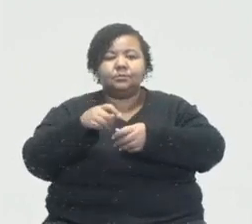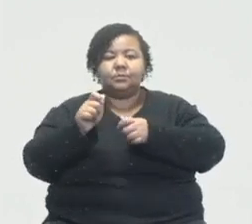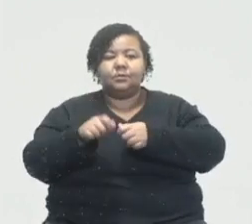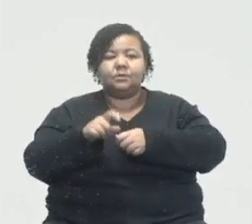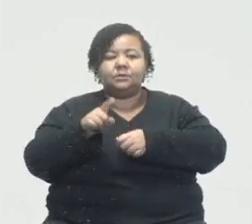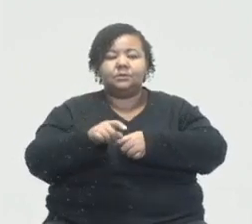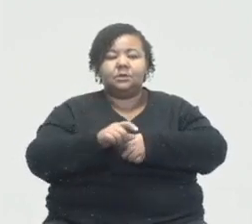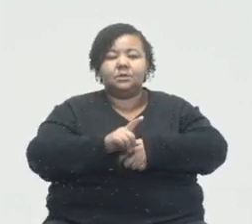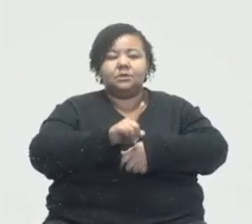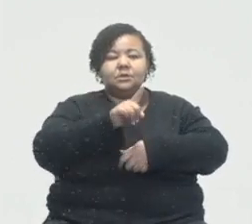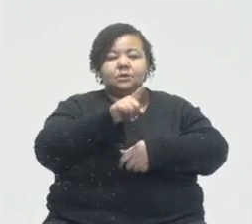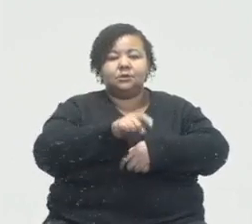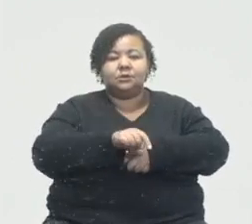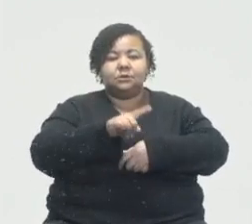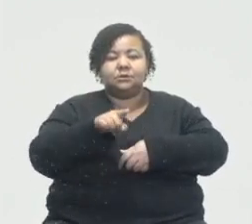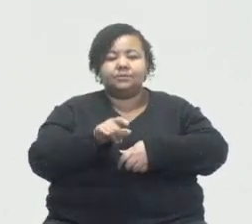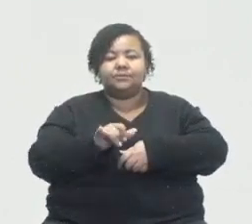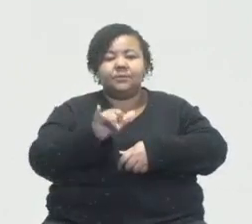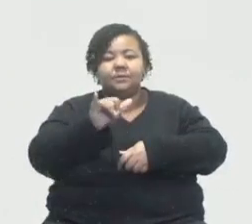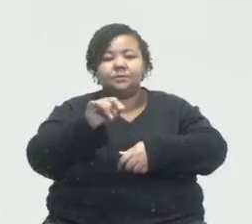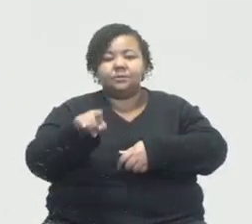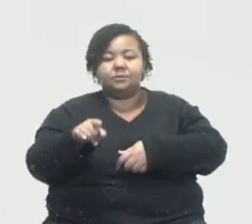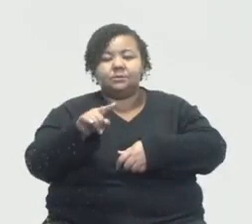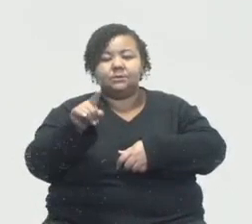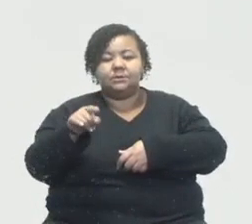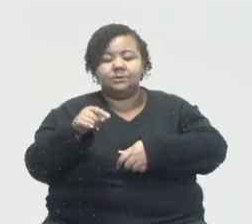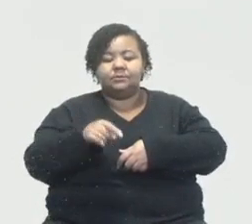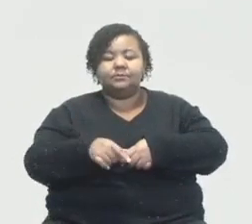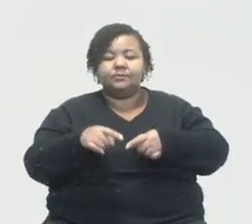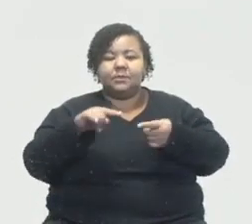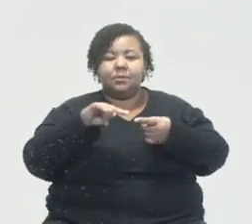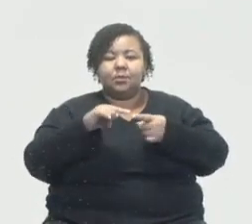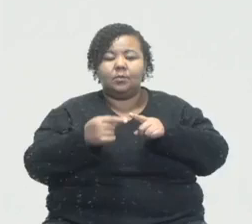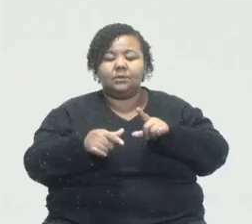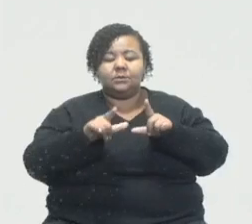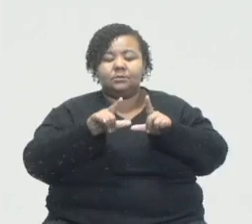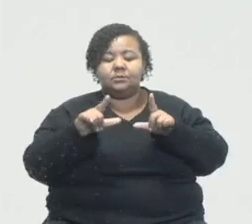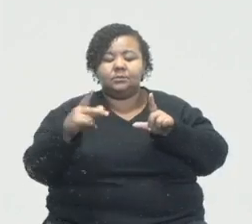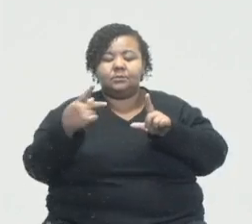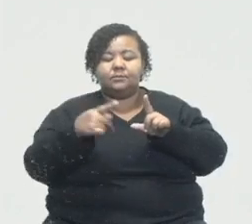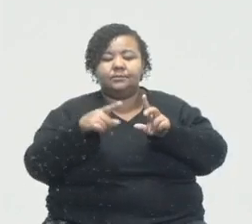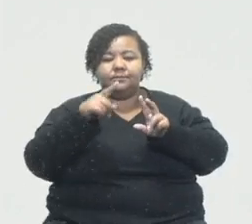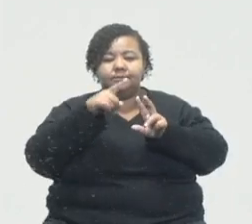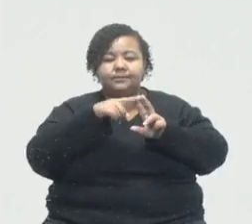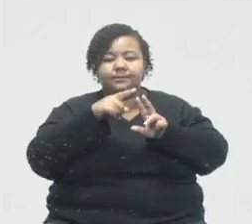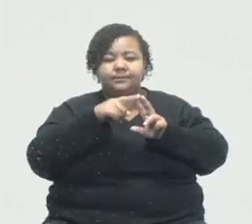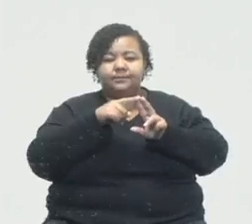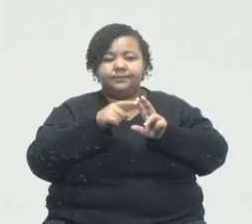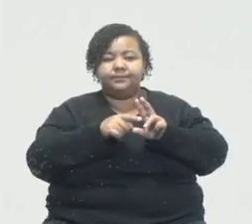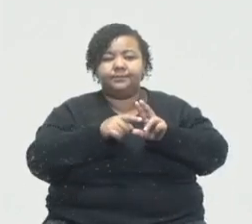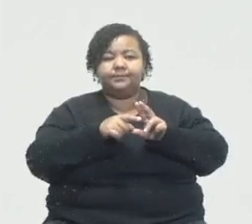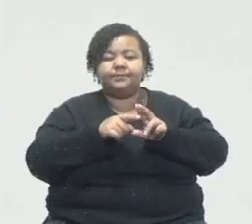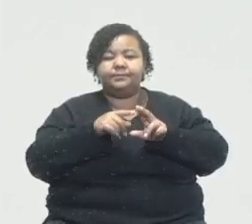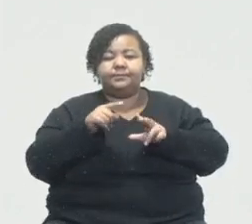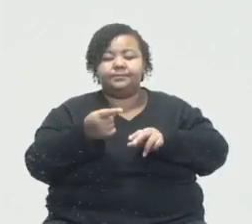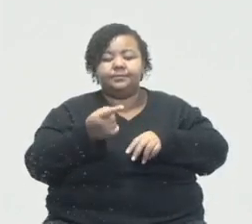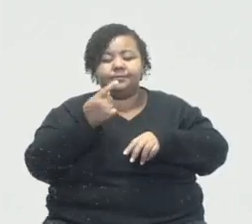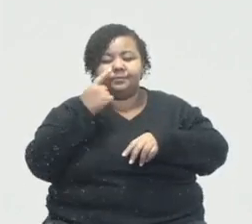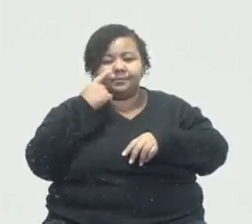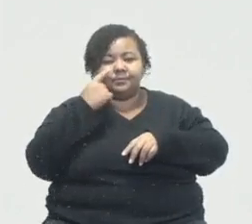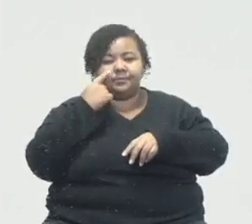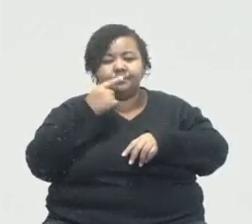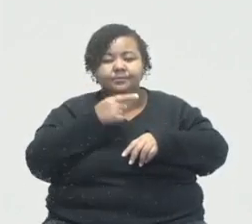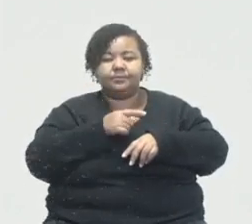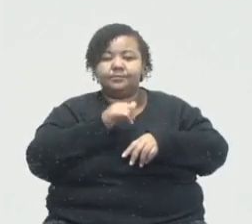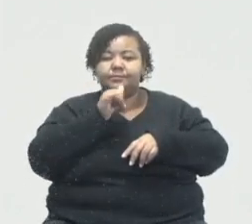y, z. Ela vai ser uma combinação linear desses vetores representados. Então, observando essa